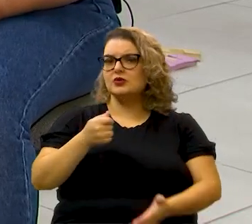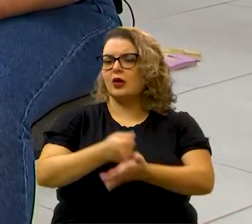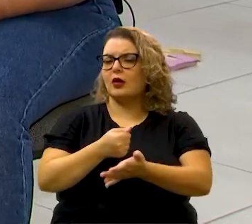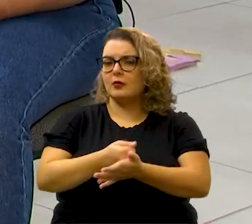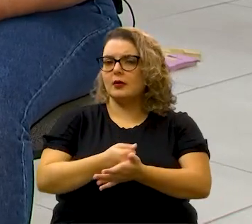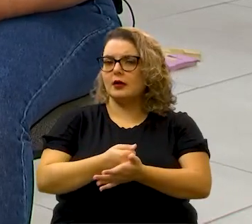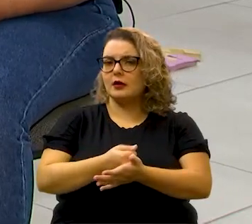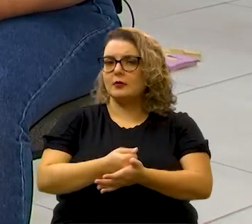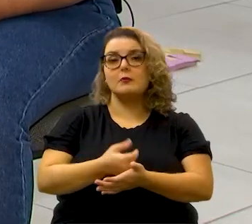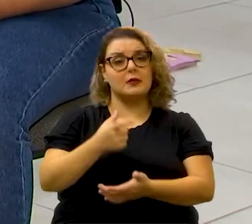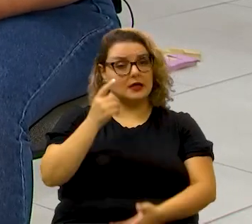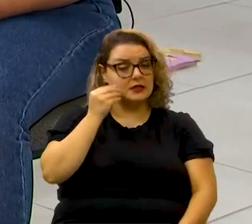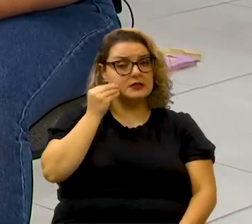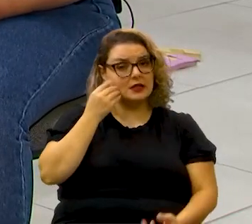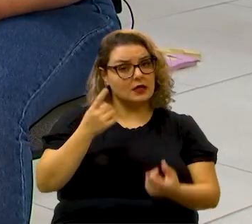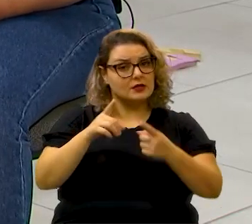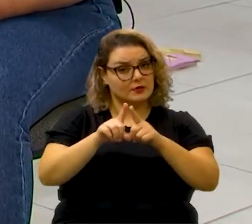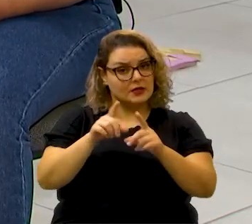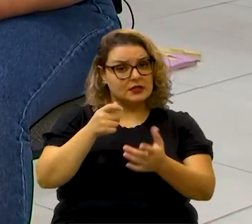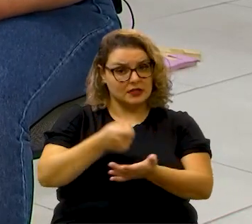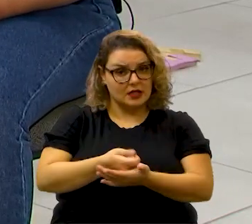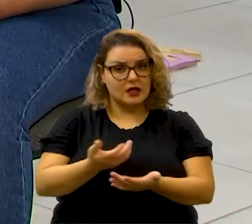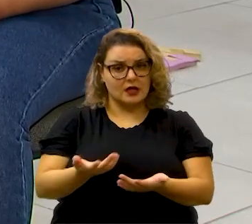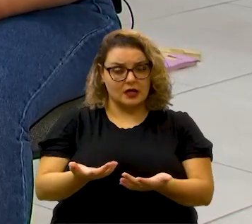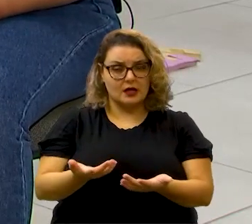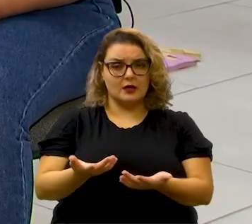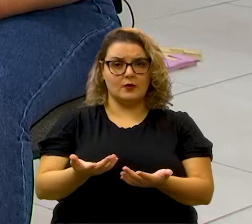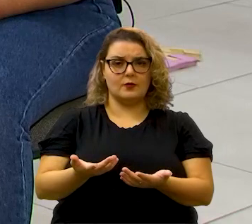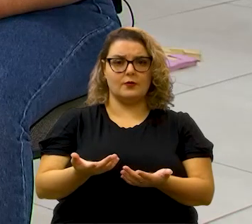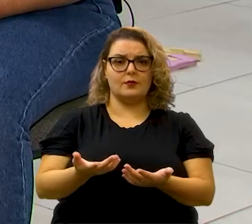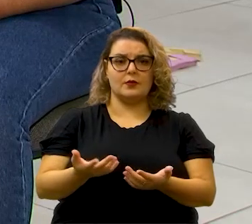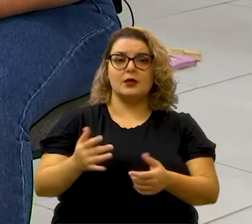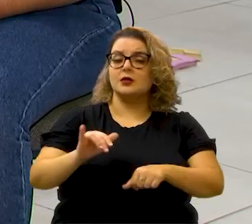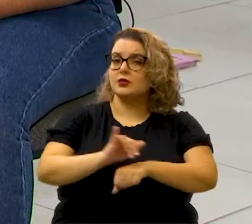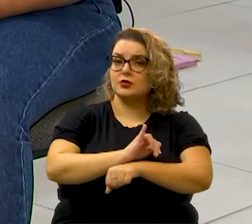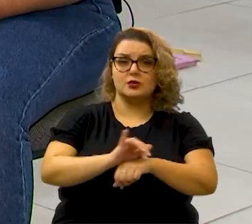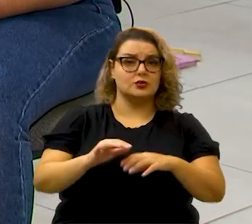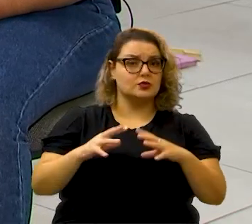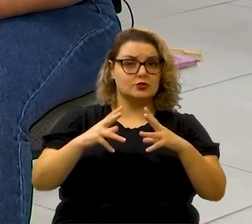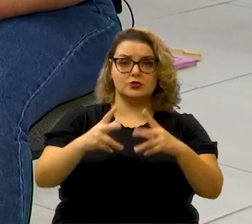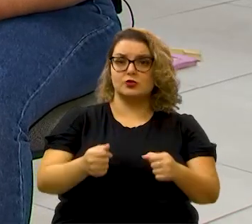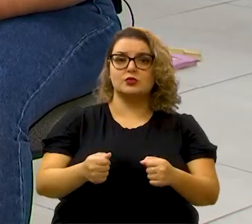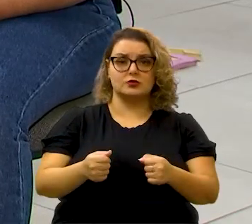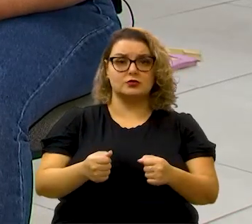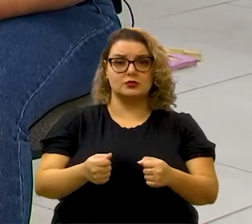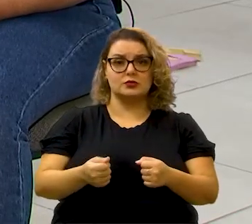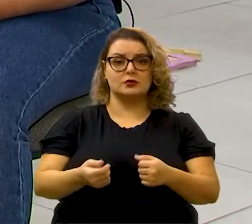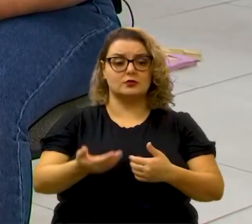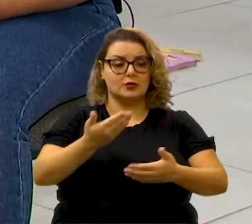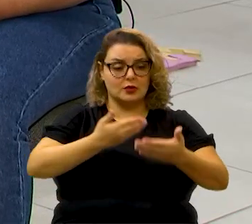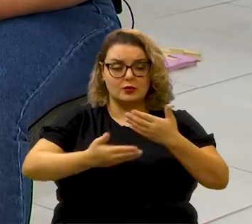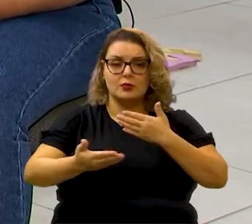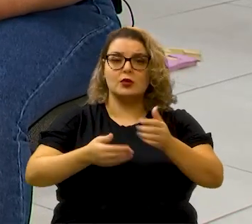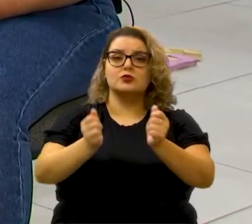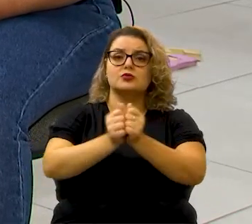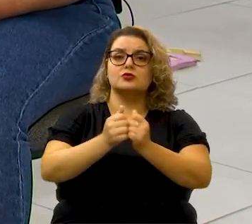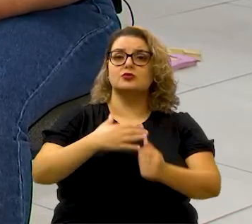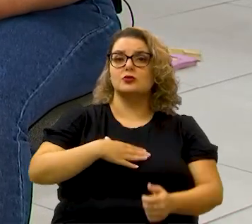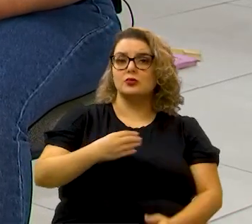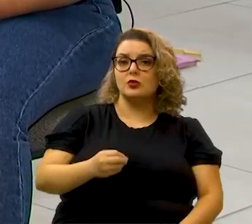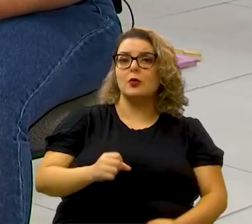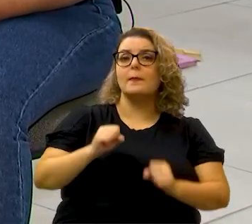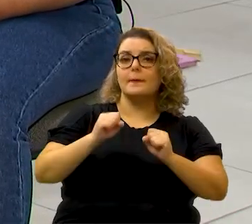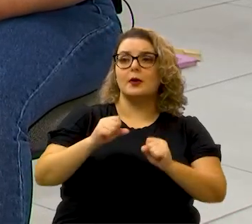Não só cobrem, mas tentem ser parceiros mesmo, para que todas as estratégias que sejam usadas com os seus filhos